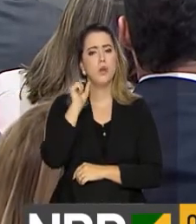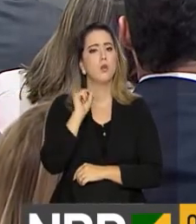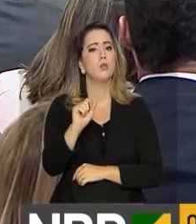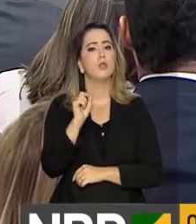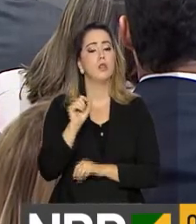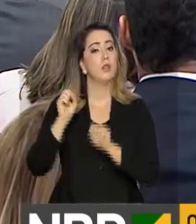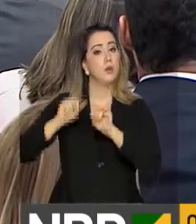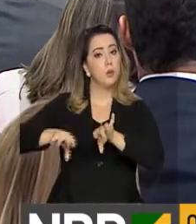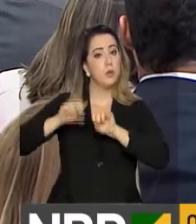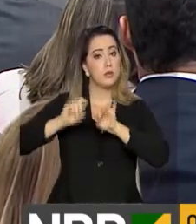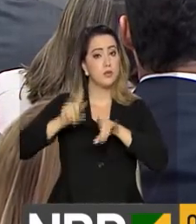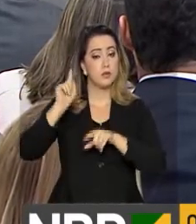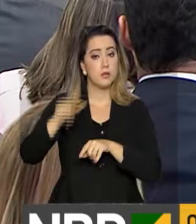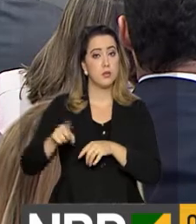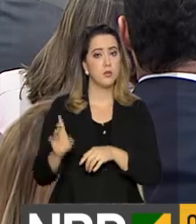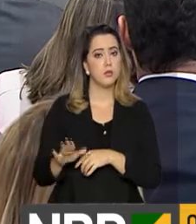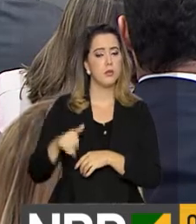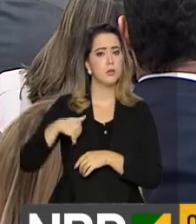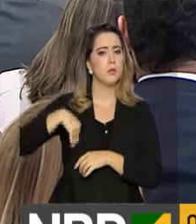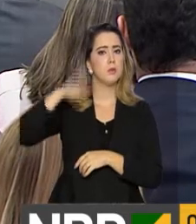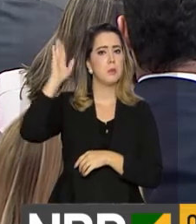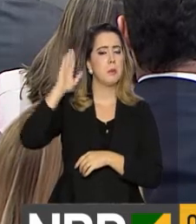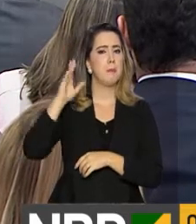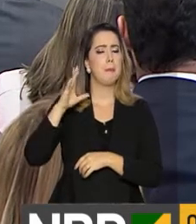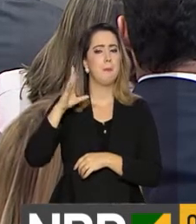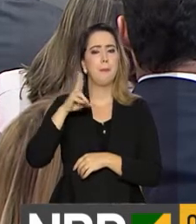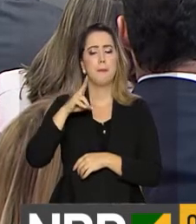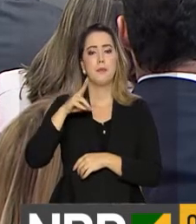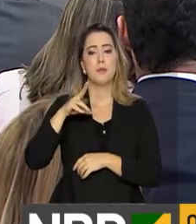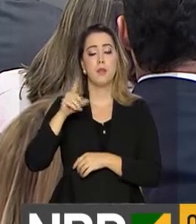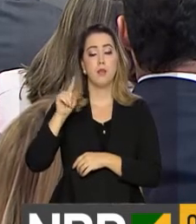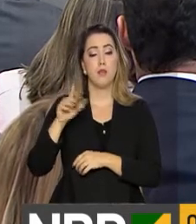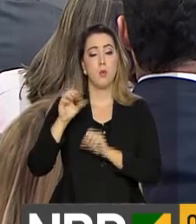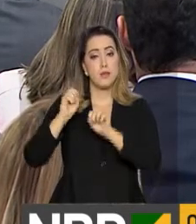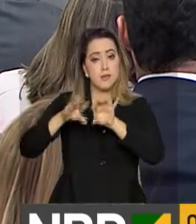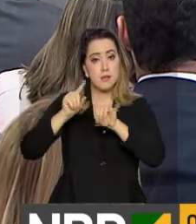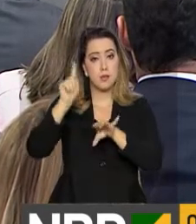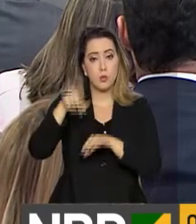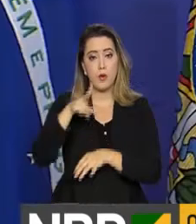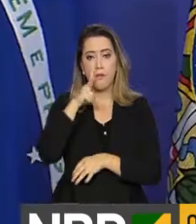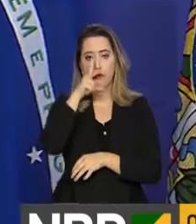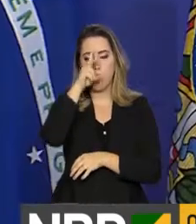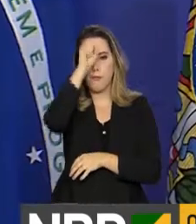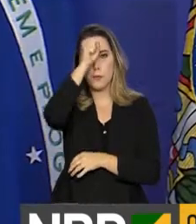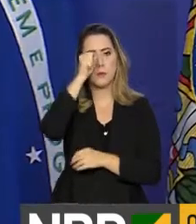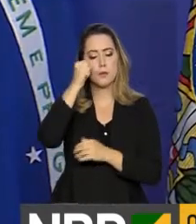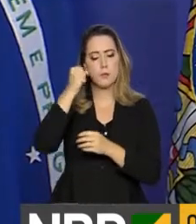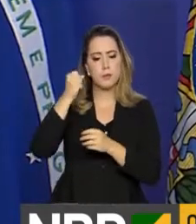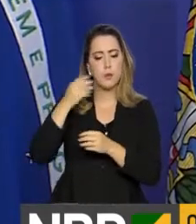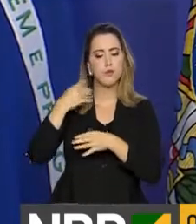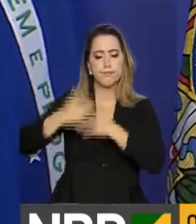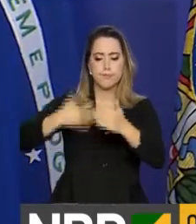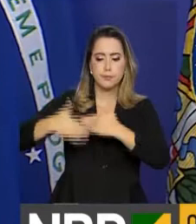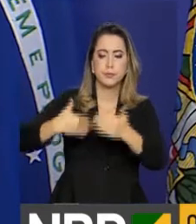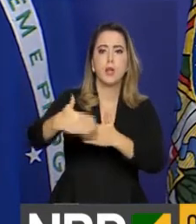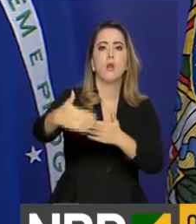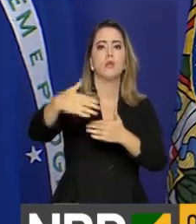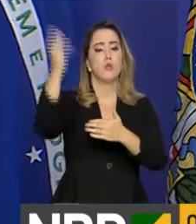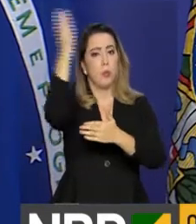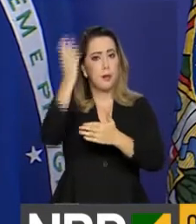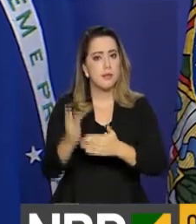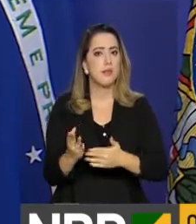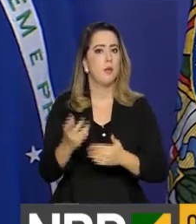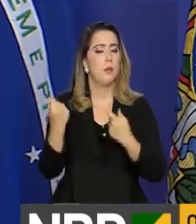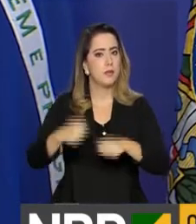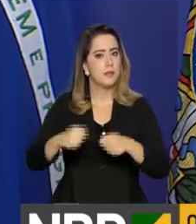educação é um dos mas foi uma das forças motrizes do desenvolvimento nacional e ele o fez